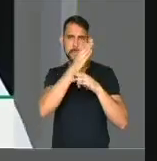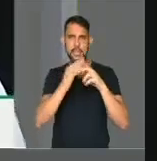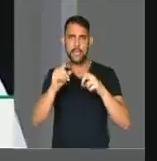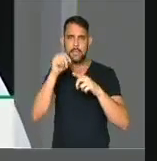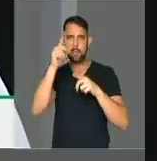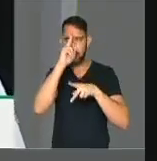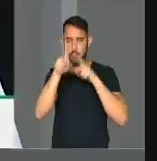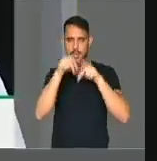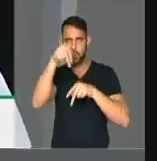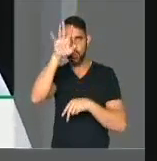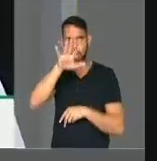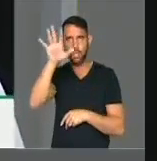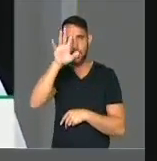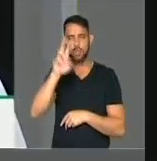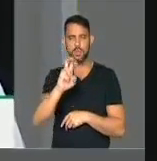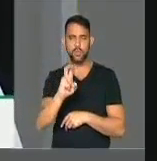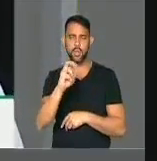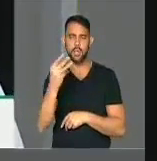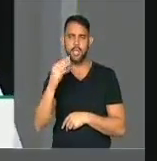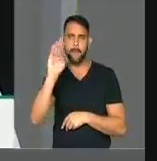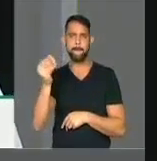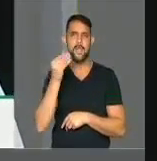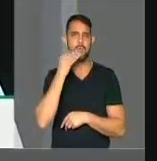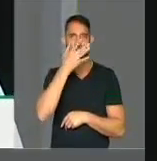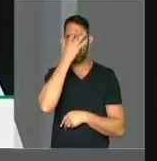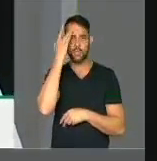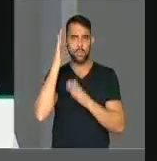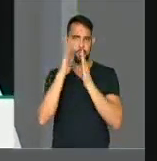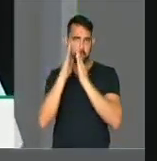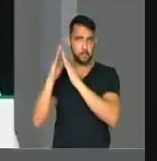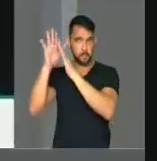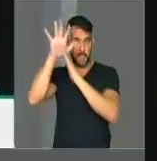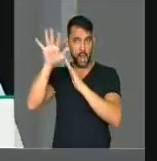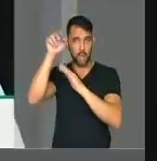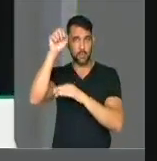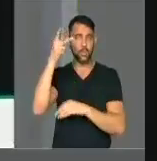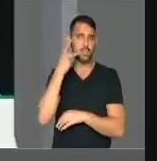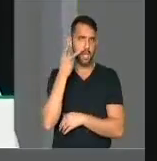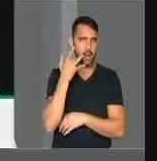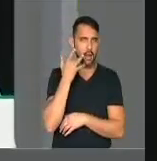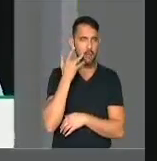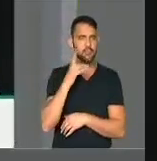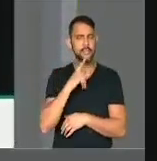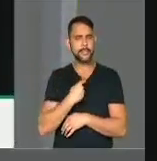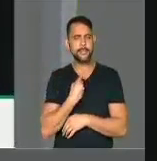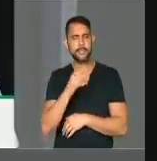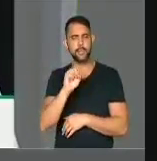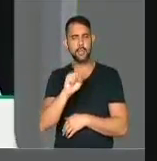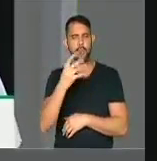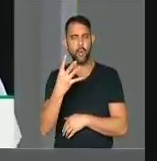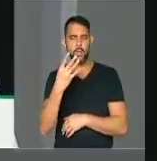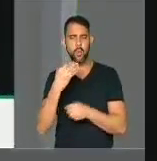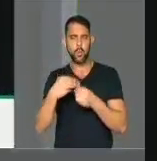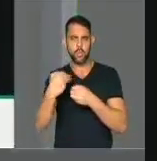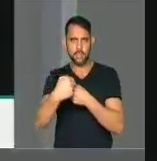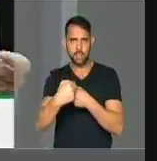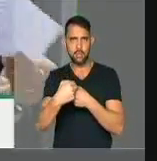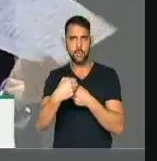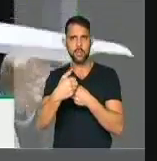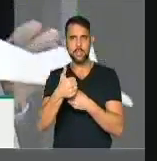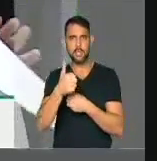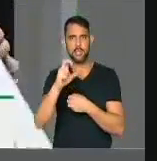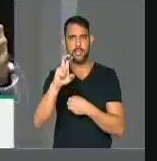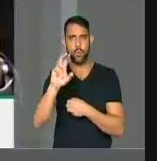metade da população do Nordeste, com 53 milhões de habitantes. No nosso Ceará, existem 184 municípios